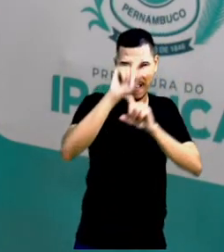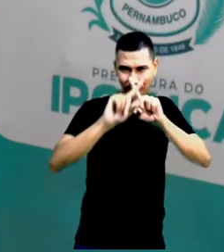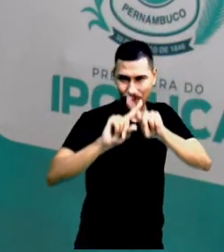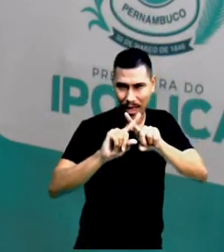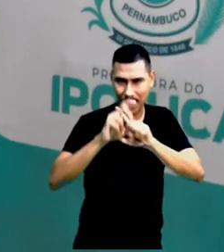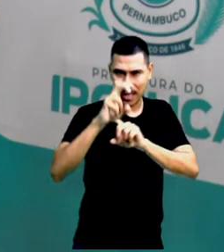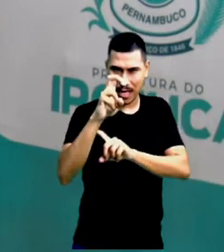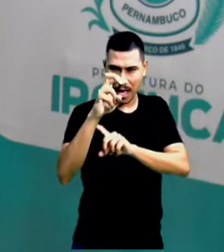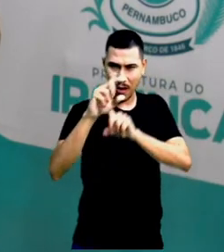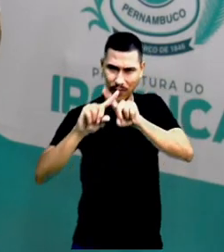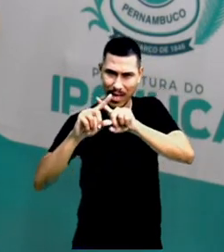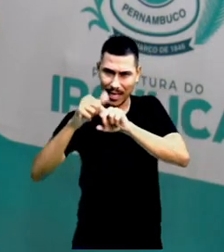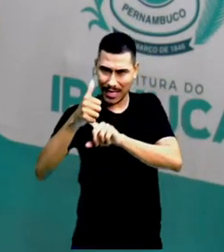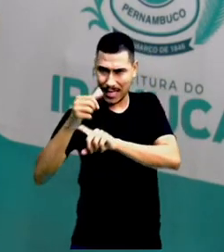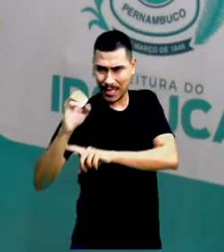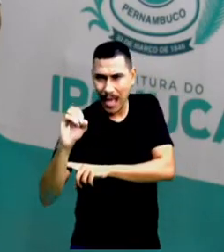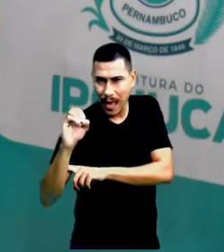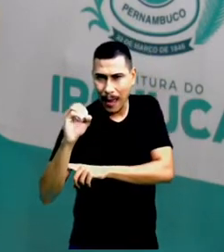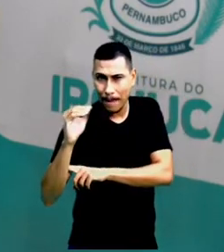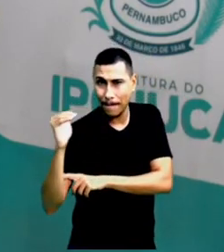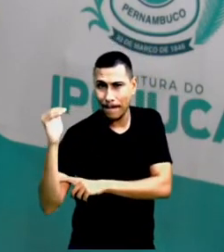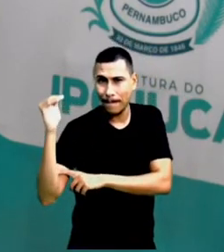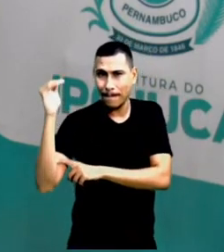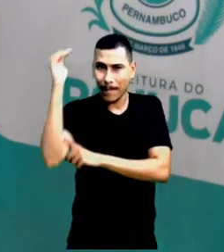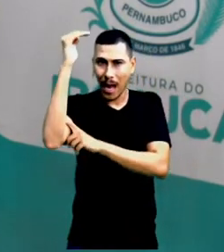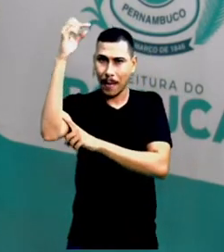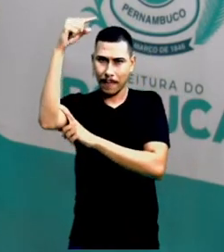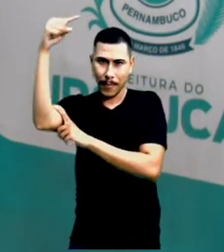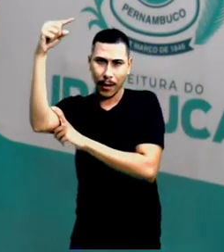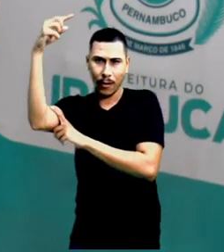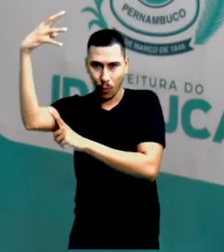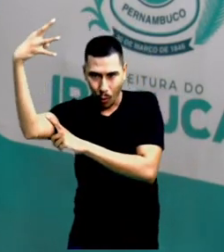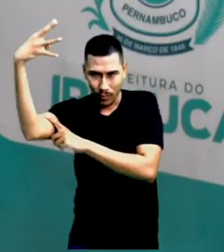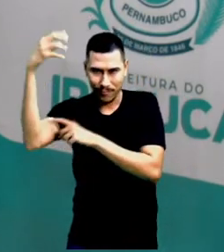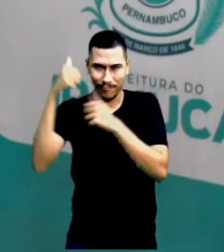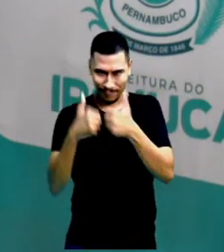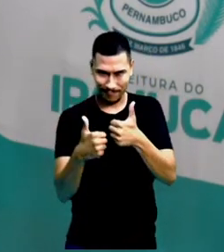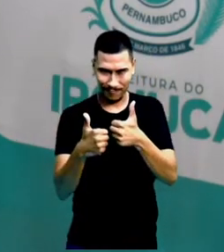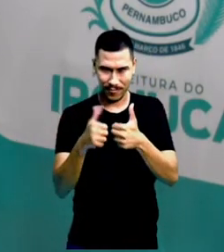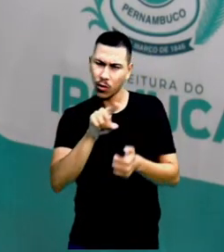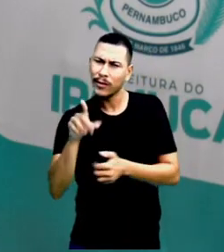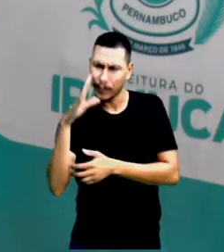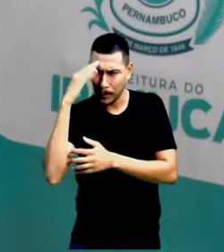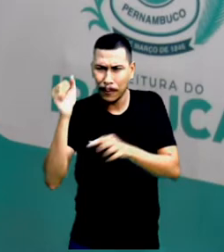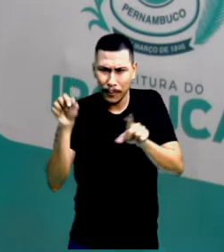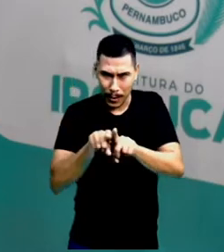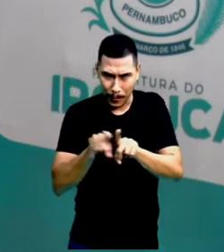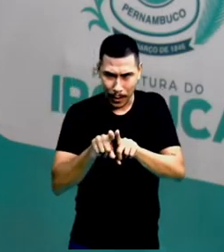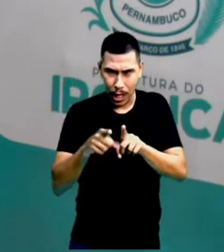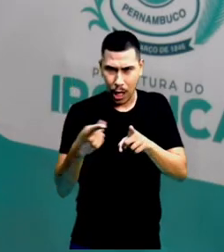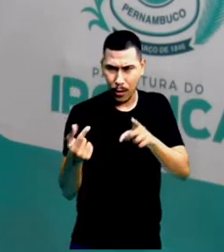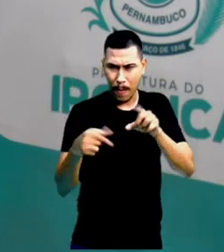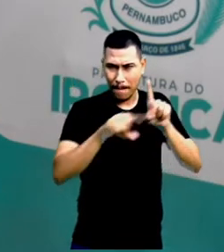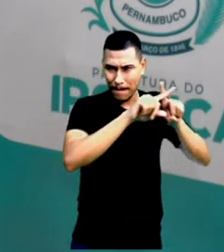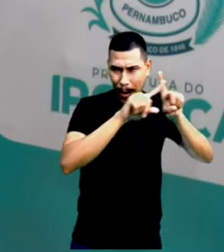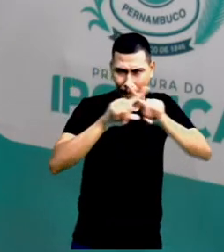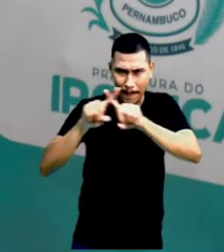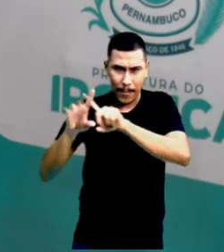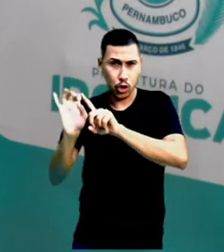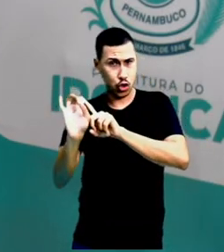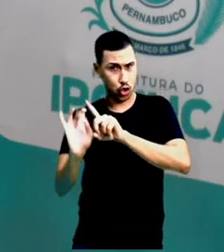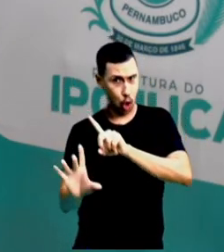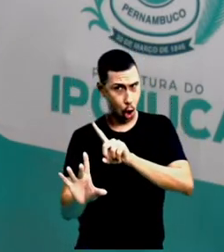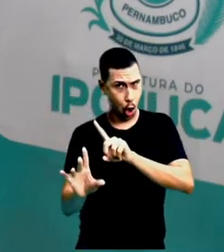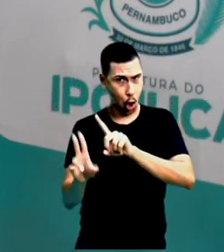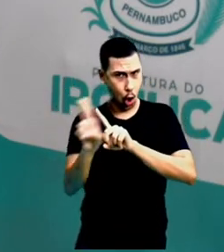vezes 5 vezes 10, a menos 4. Ok? Você já sabe também. Multiplicam-se apenas